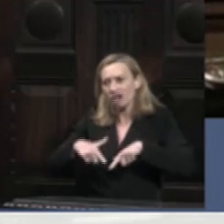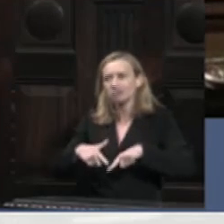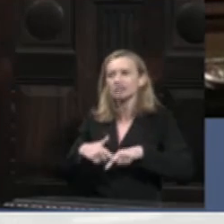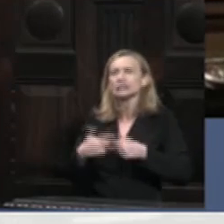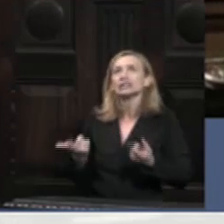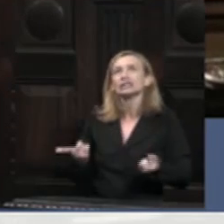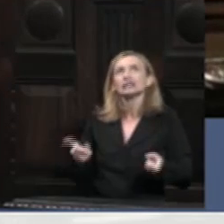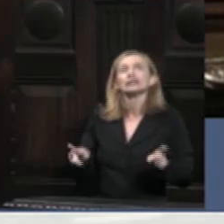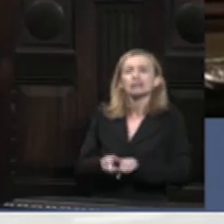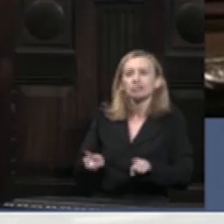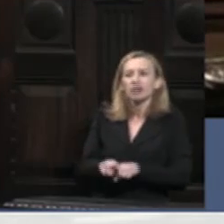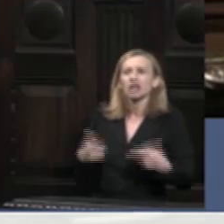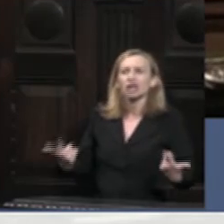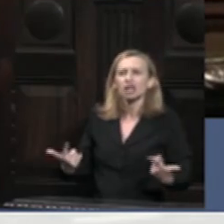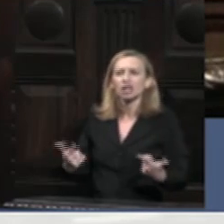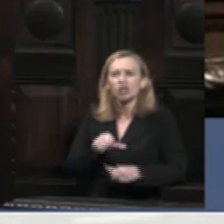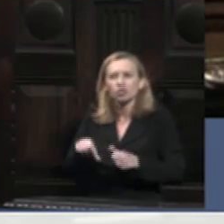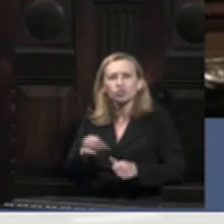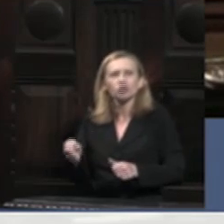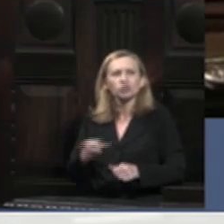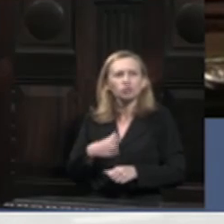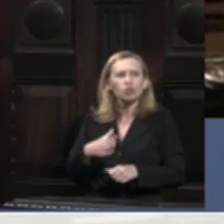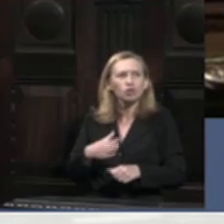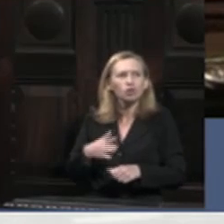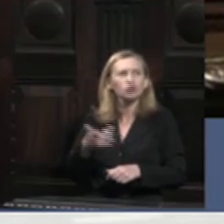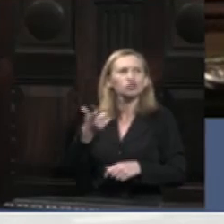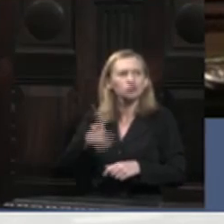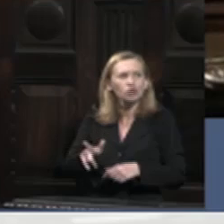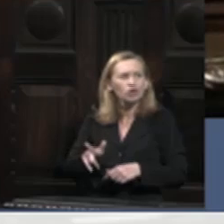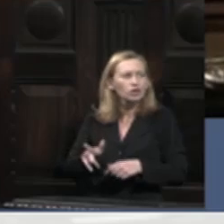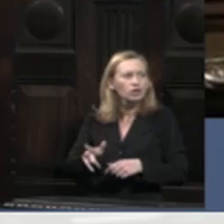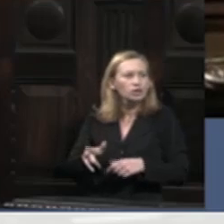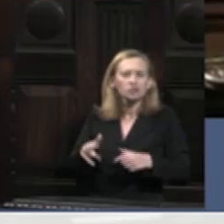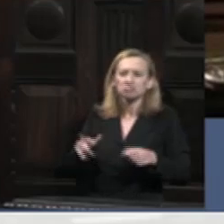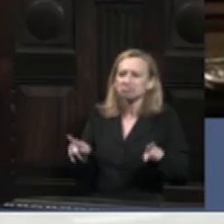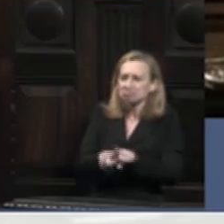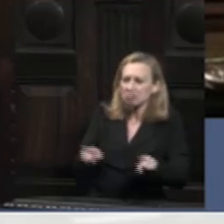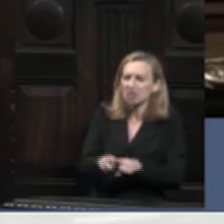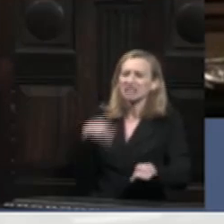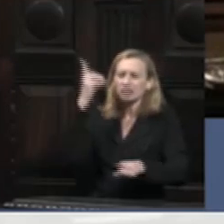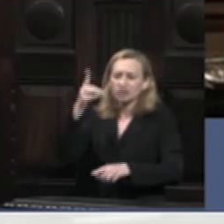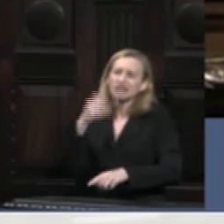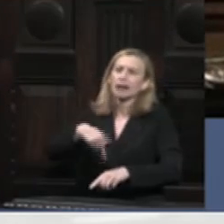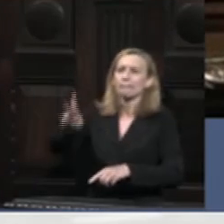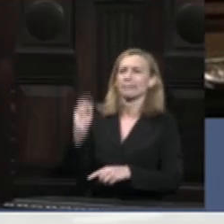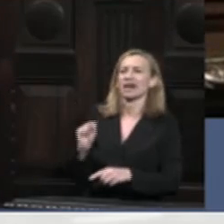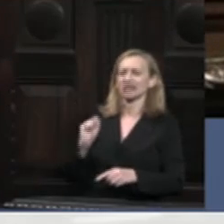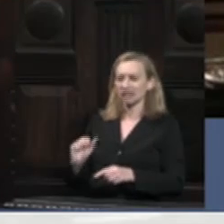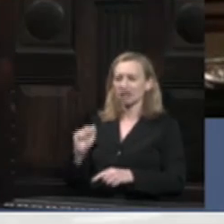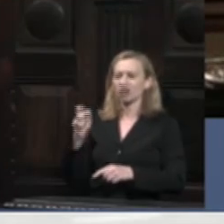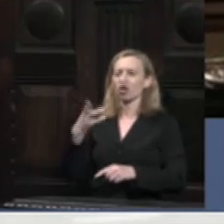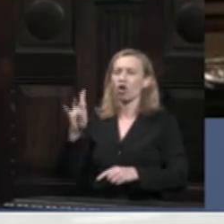expressiva votação, mas agradeço a todos, sem exceção, independentemente do número de votos que